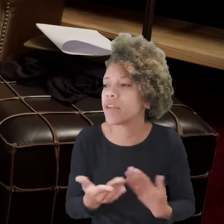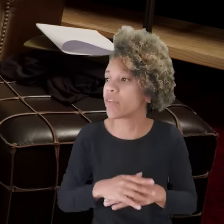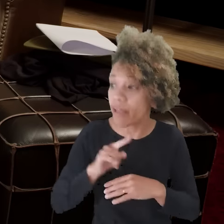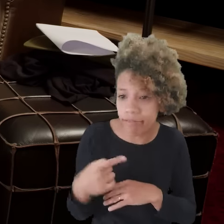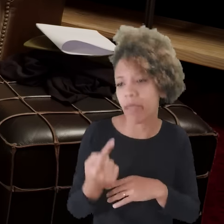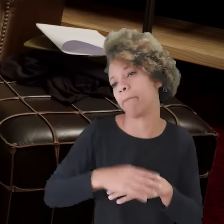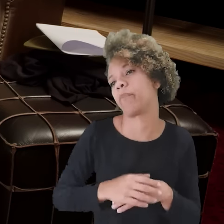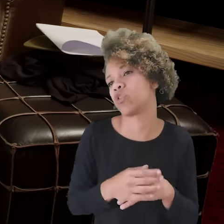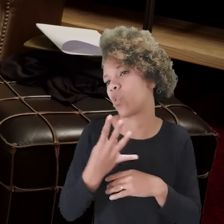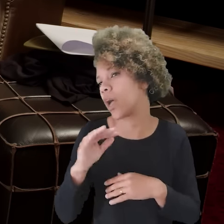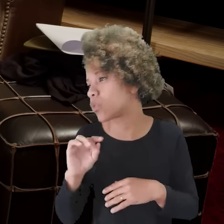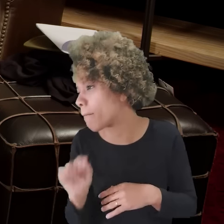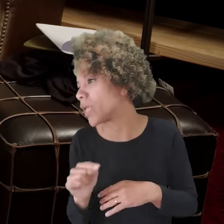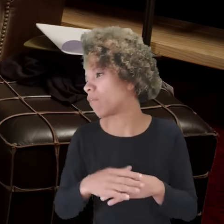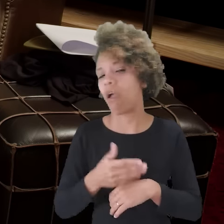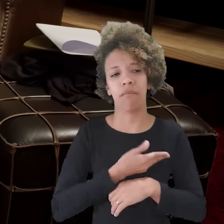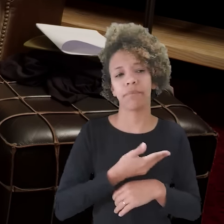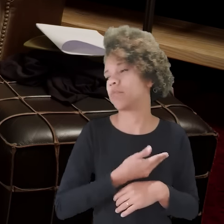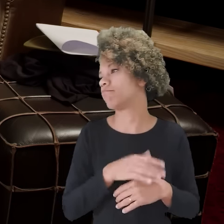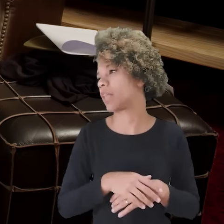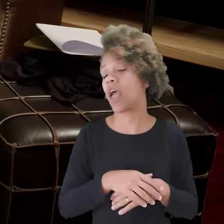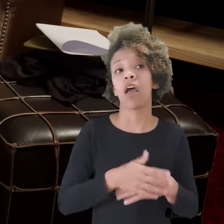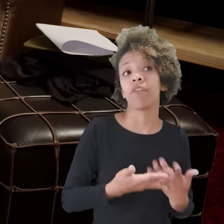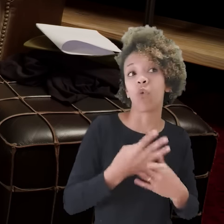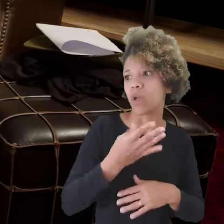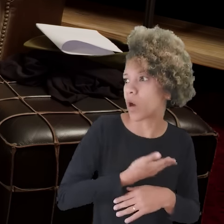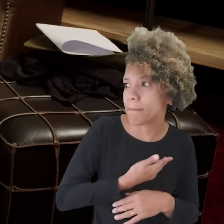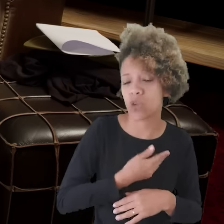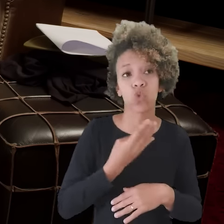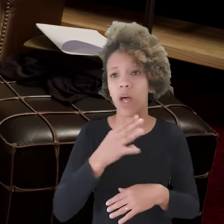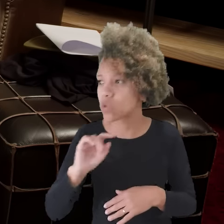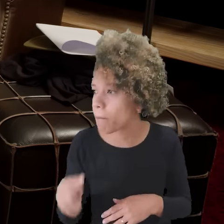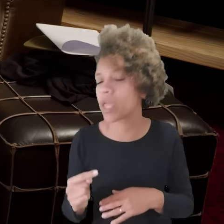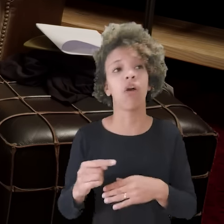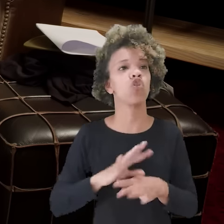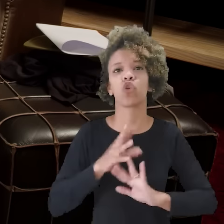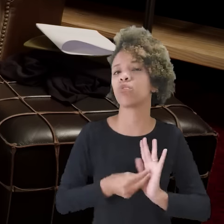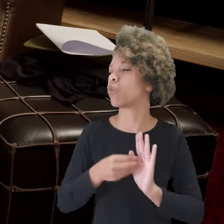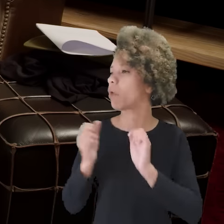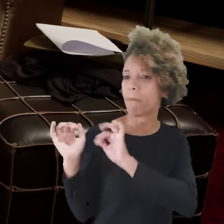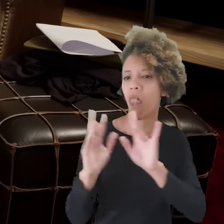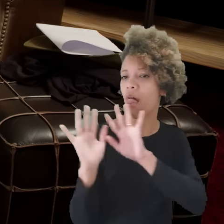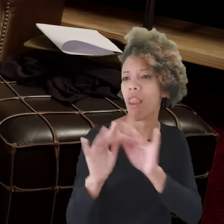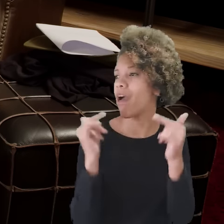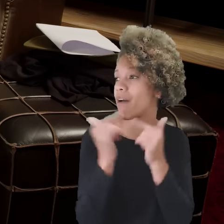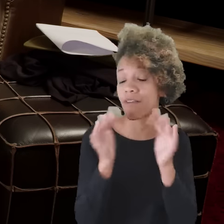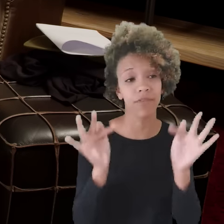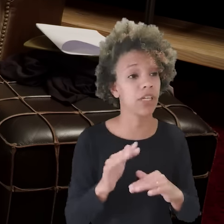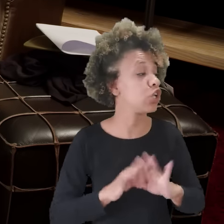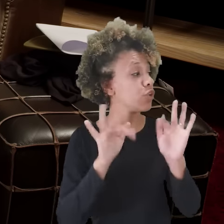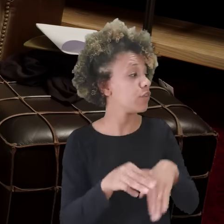alívio E aí depois vai o quatro amigos vai para 9:30 depois vai abrir isso vai pra 3.000 e vai a de gente todo mundo ficando mais feliz levando alegria